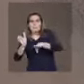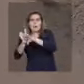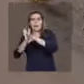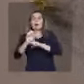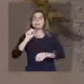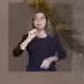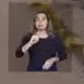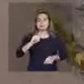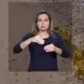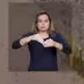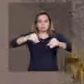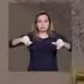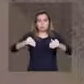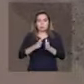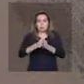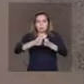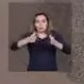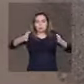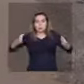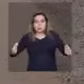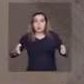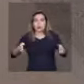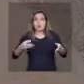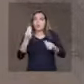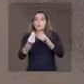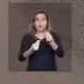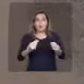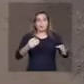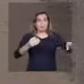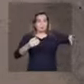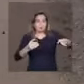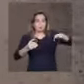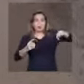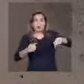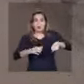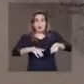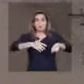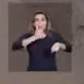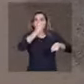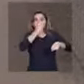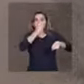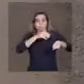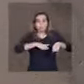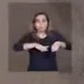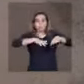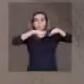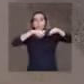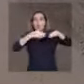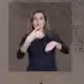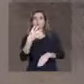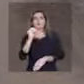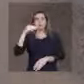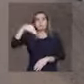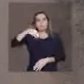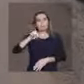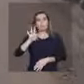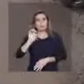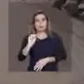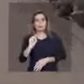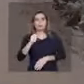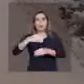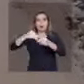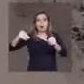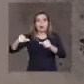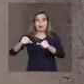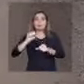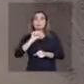com a engorda nós vamos, na maré cheia, vamos avançar 30 metros de areia. Na maré